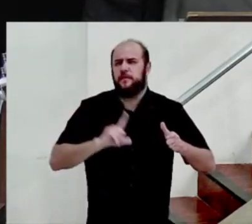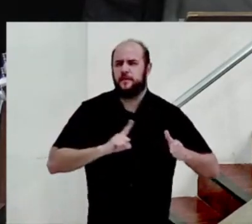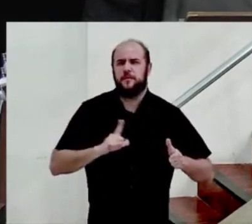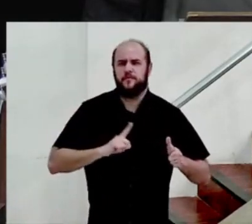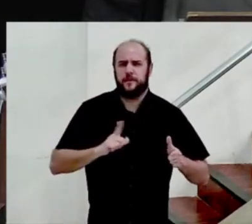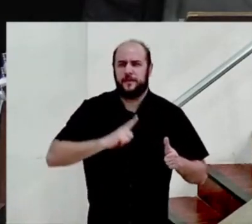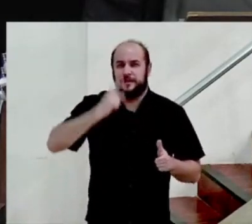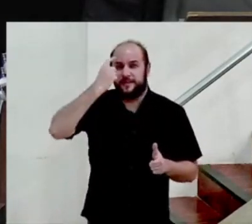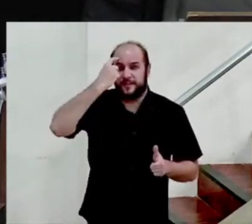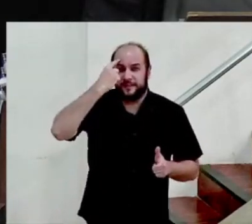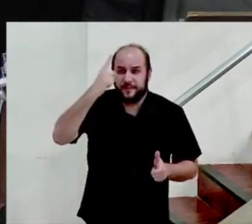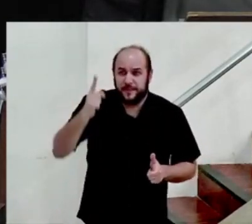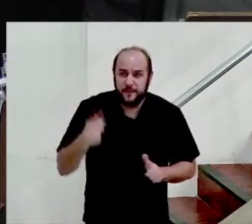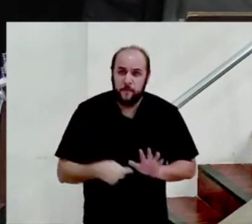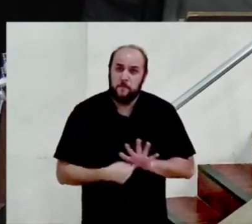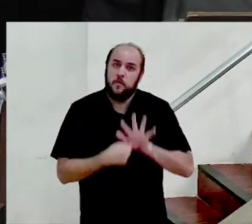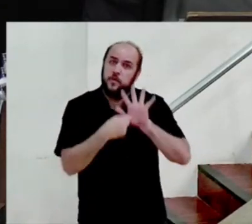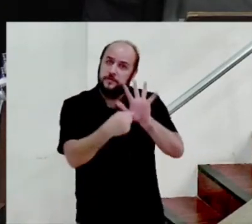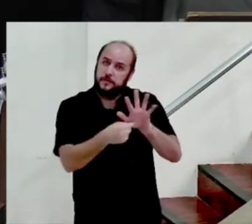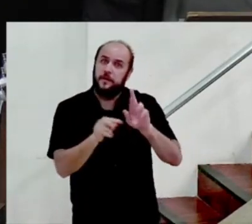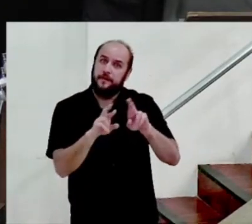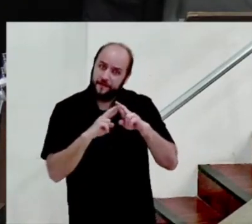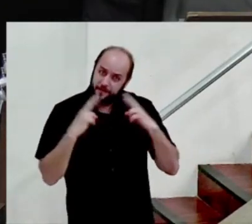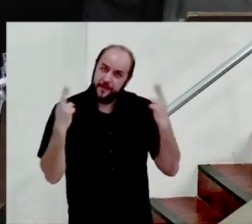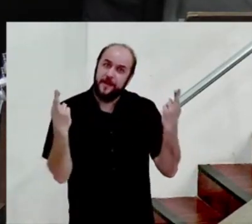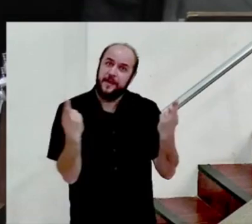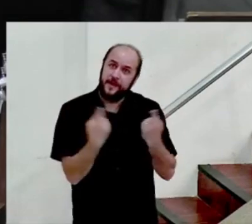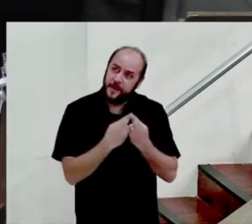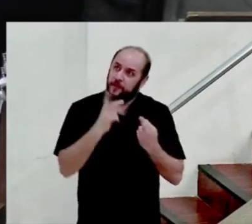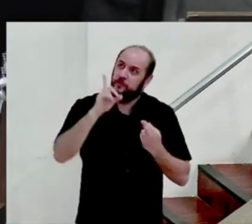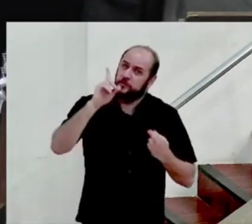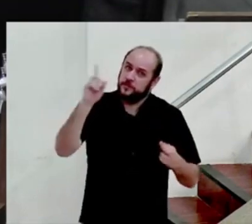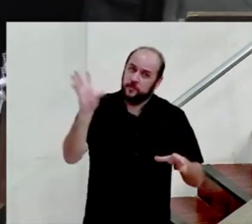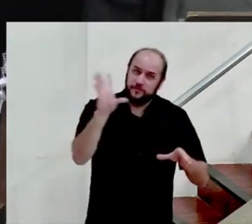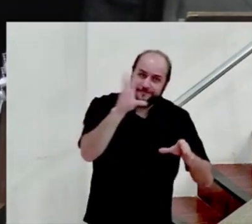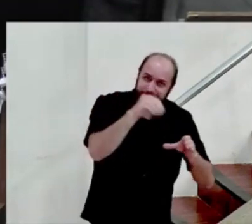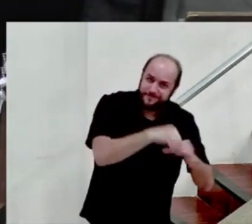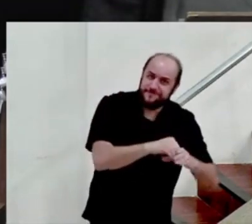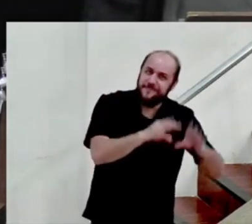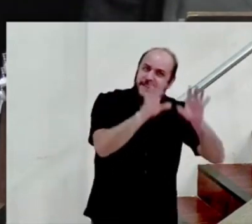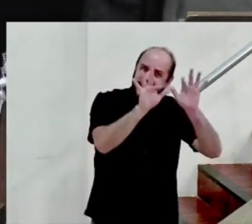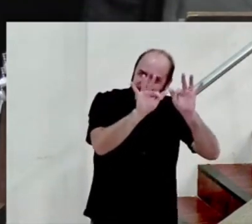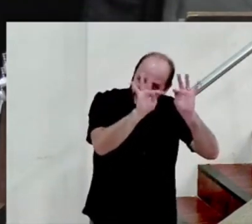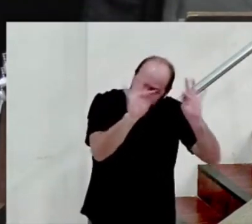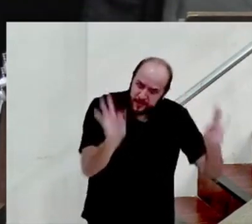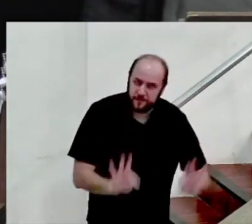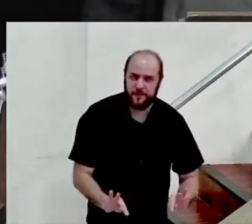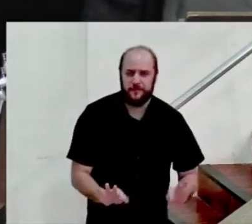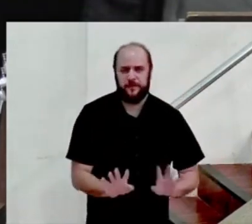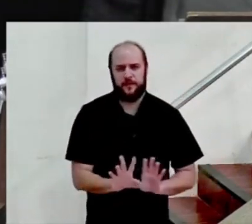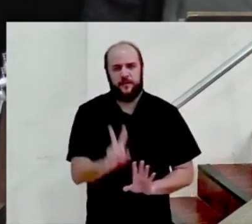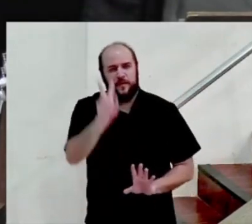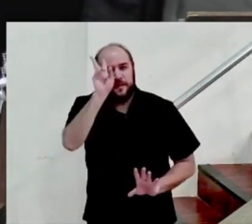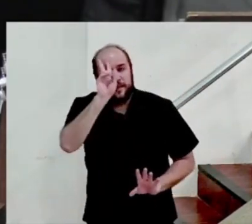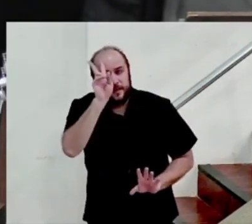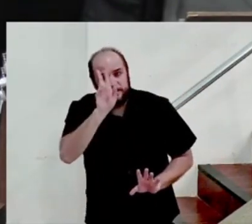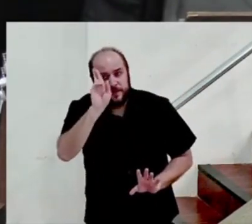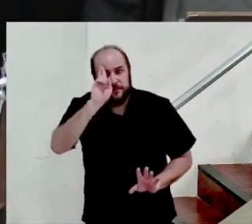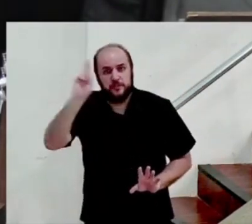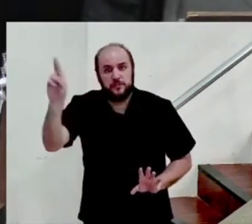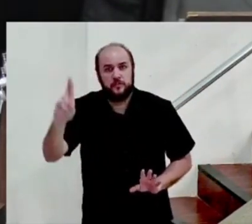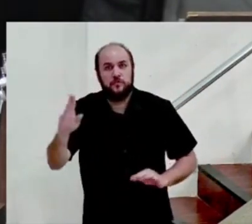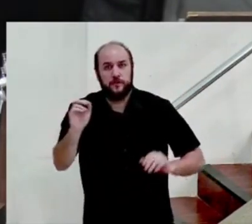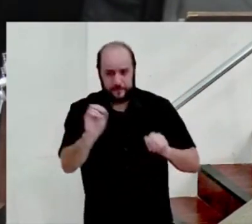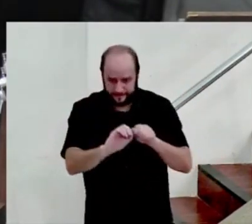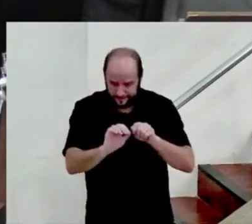trazer esta parte do reino de Deus para dentro do tabernáculo, para lembrar que o Senhor, além de criar o ser humano que então